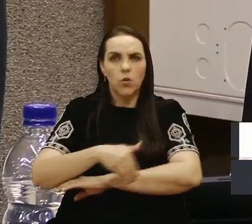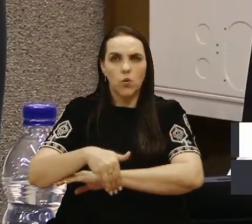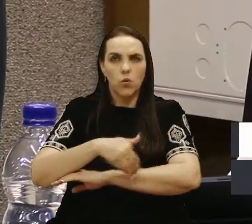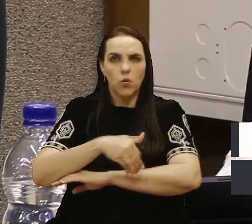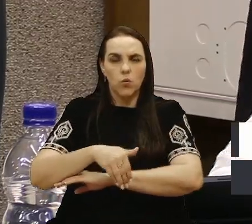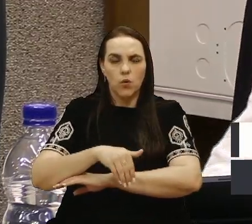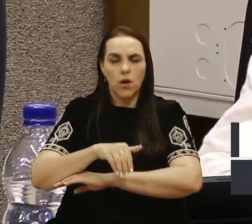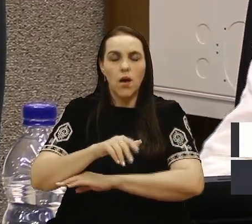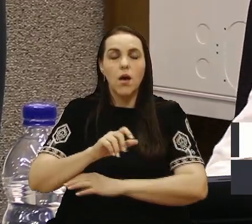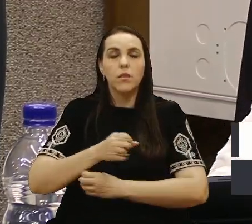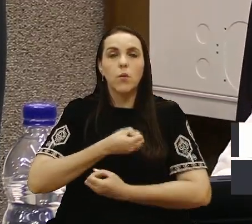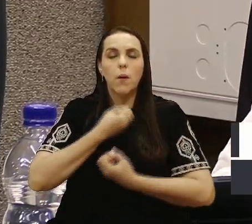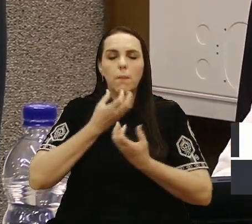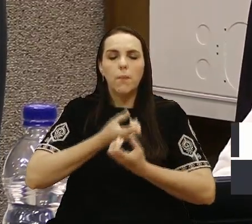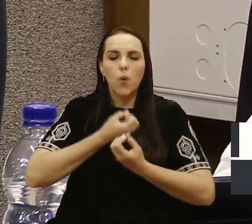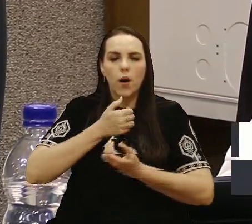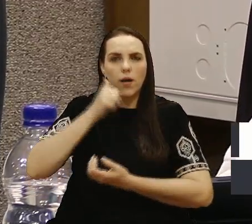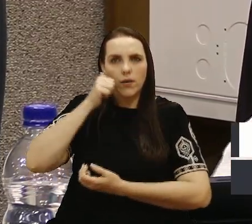poetisa gaúcha,